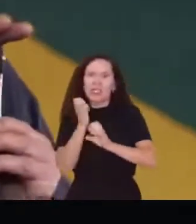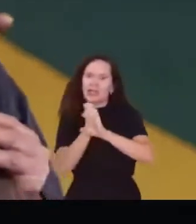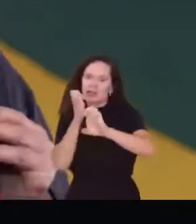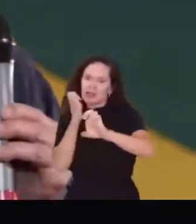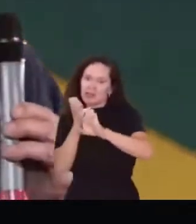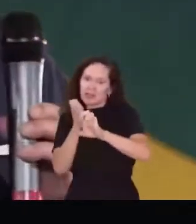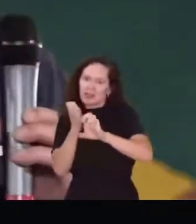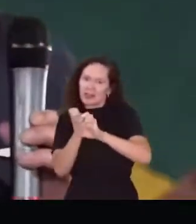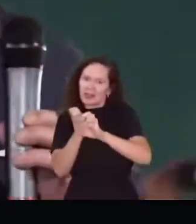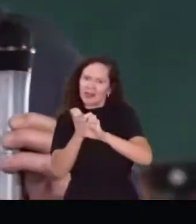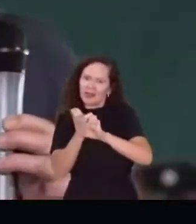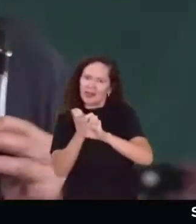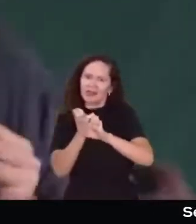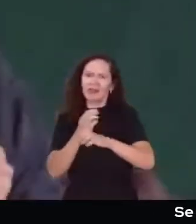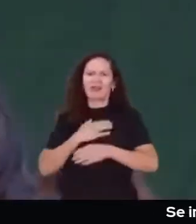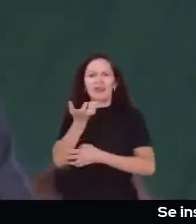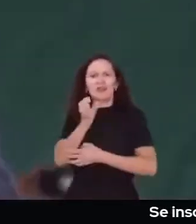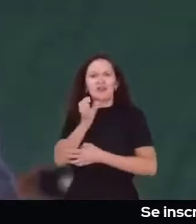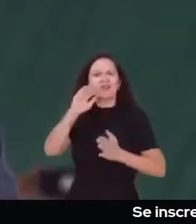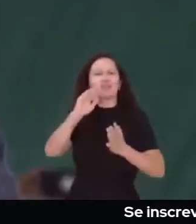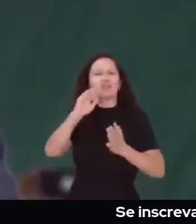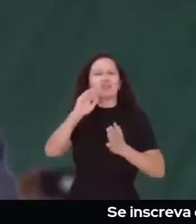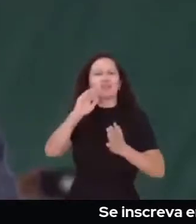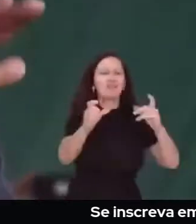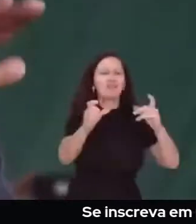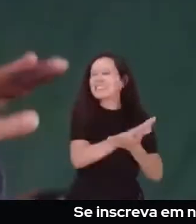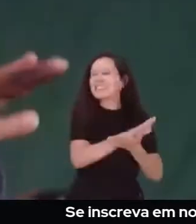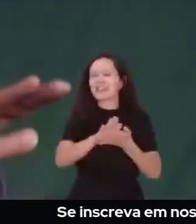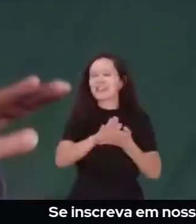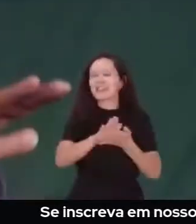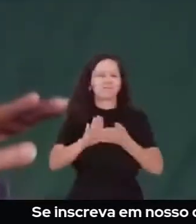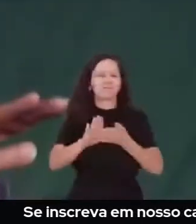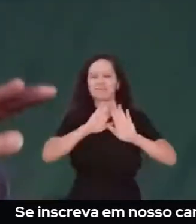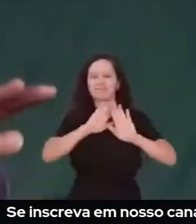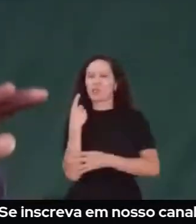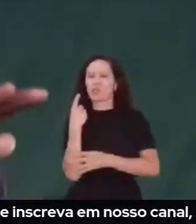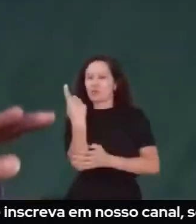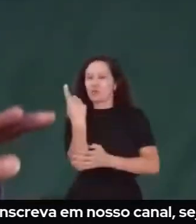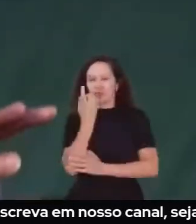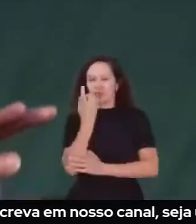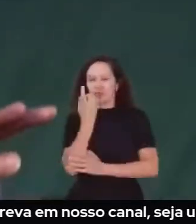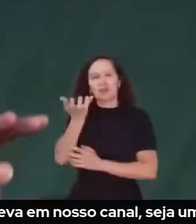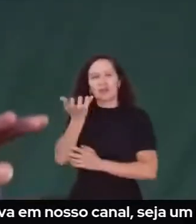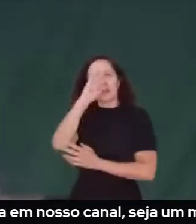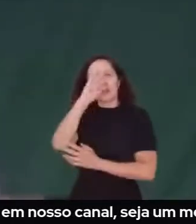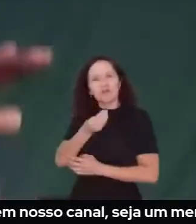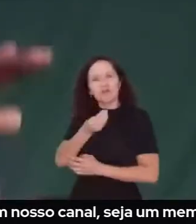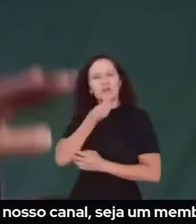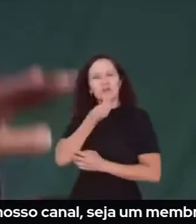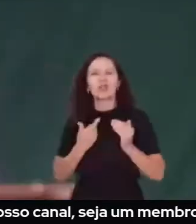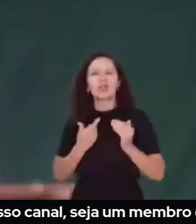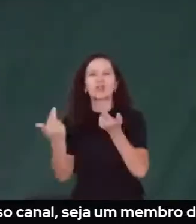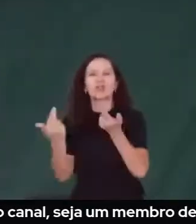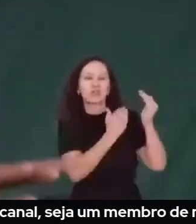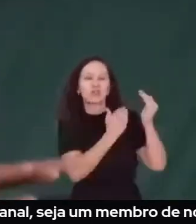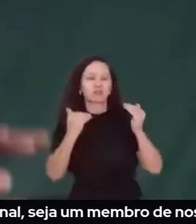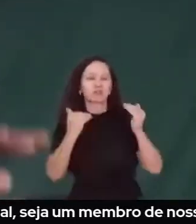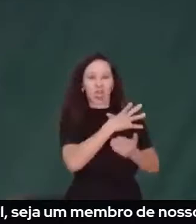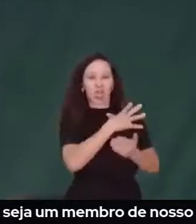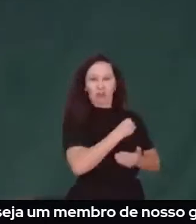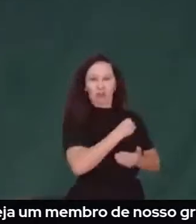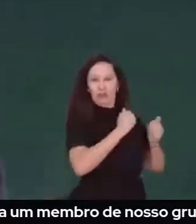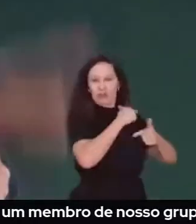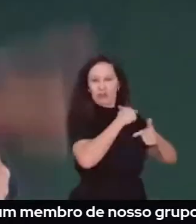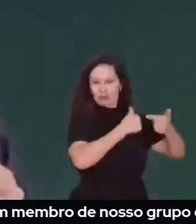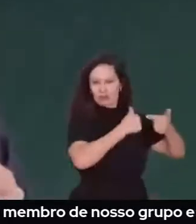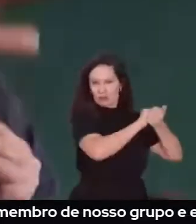tirar o lugar de ninguém. A única coisa que eu quero é dar oportunidade igual. A filha de uma empregada doméstica tem o direito de ter a